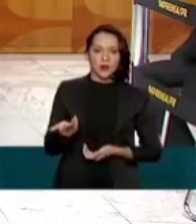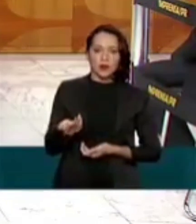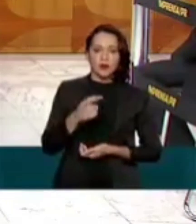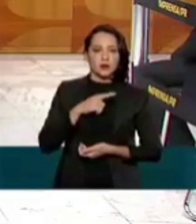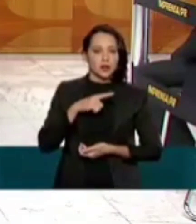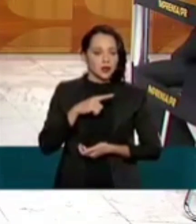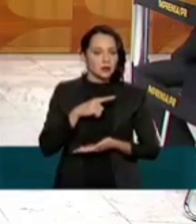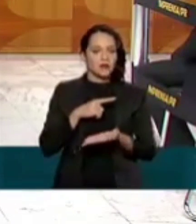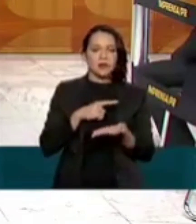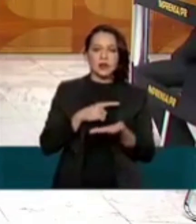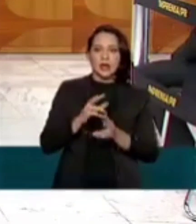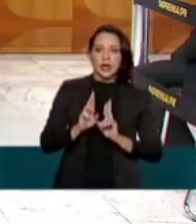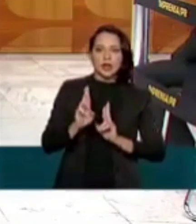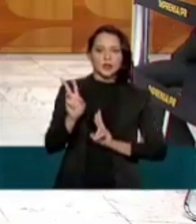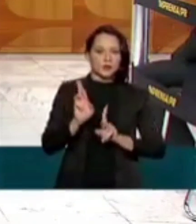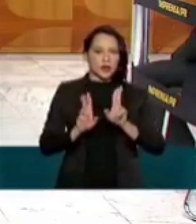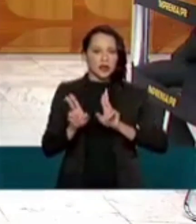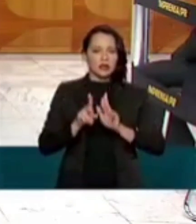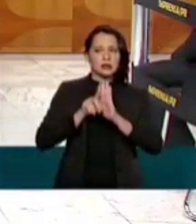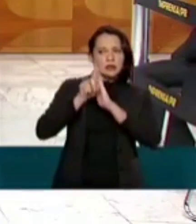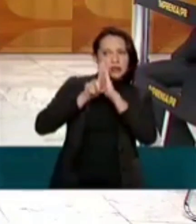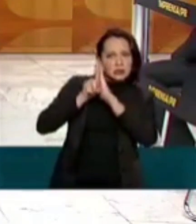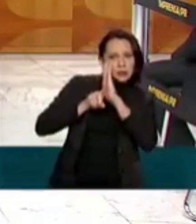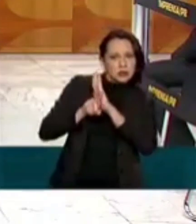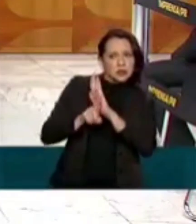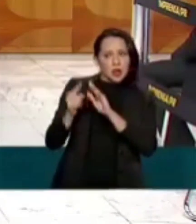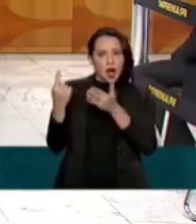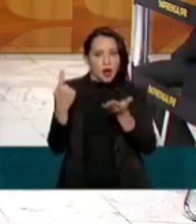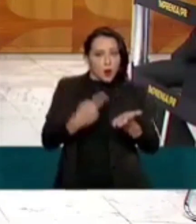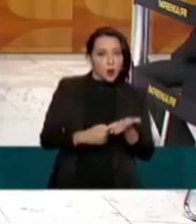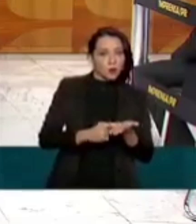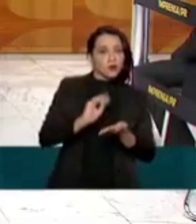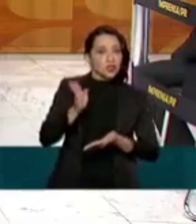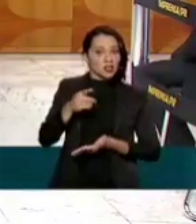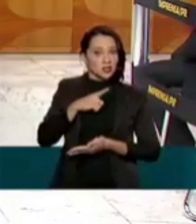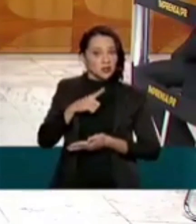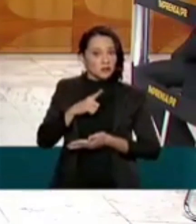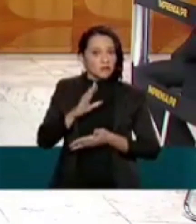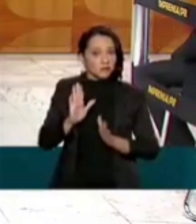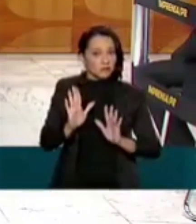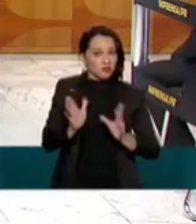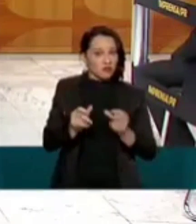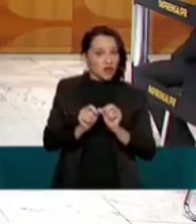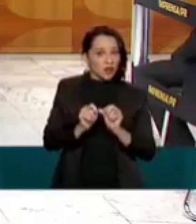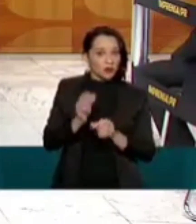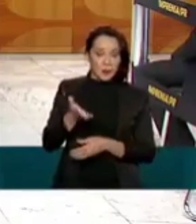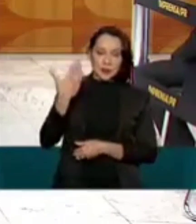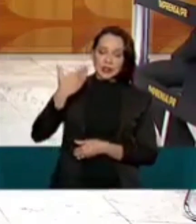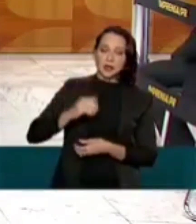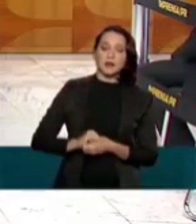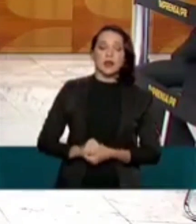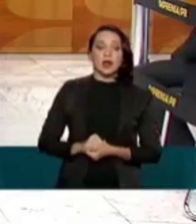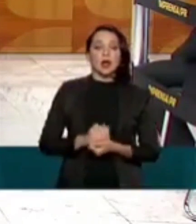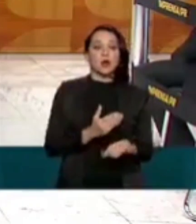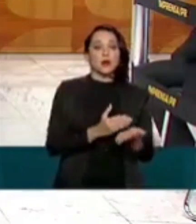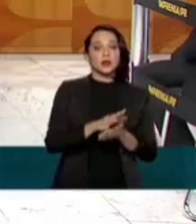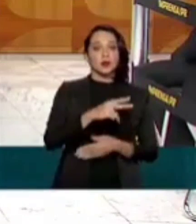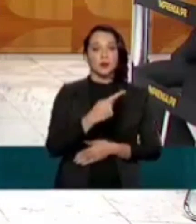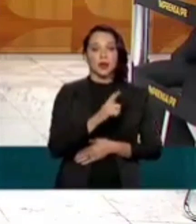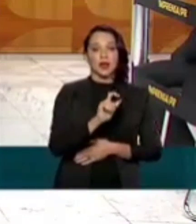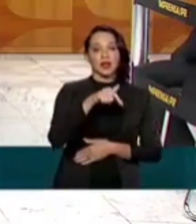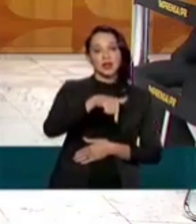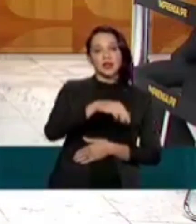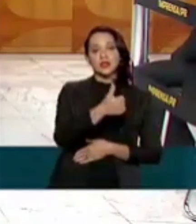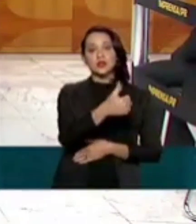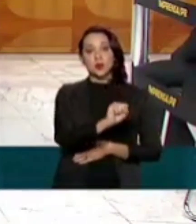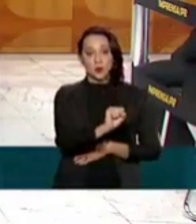houve uma diferença de interpretação quanto a um acordo que havia sido feito, e aí veio o PLN